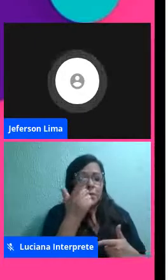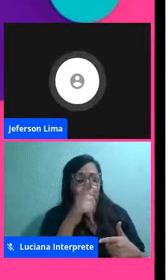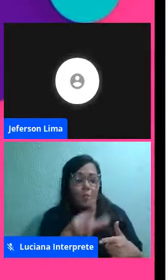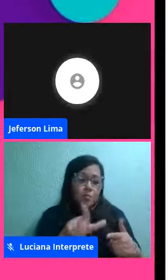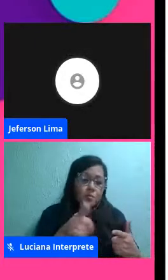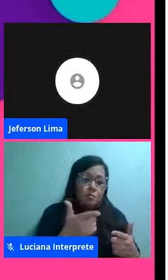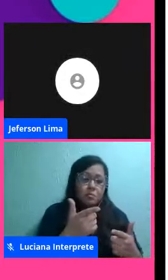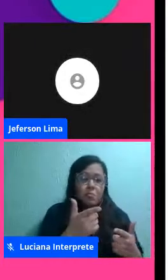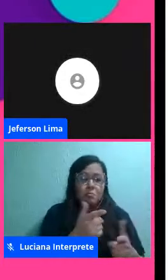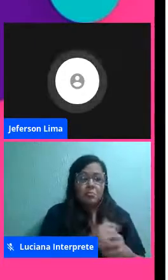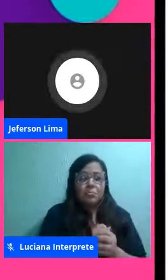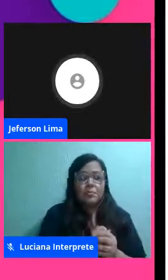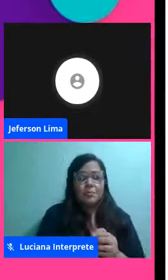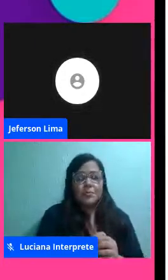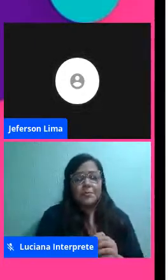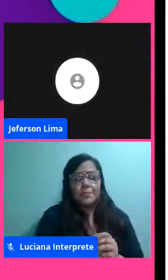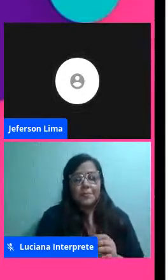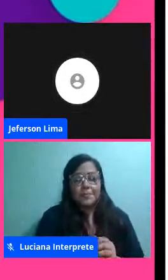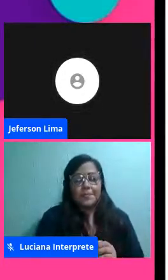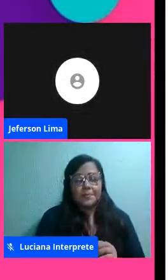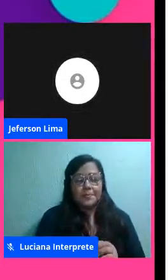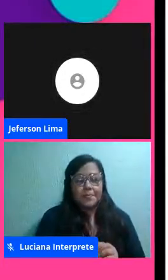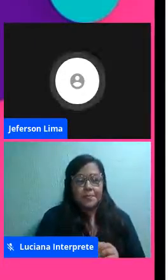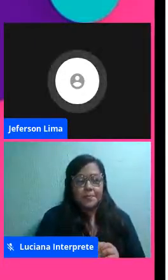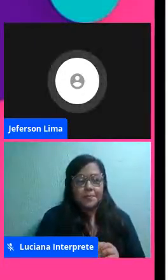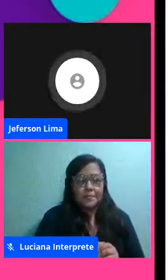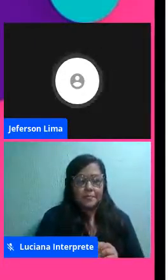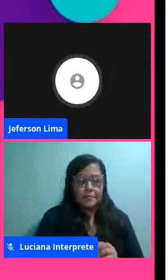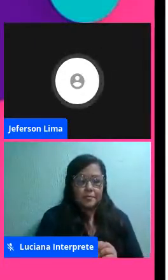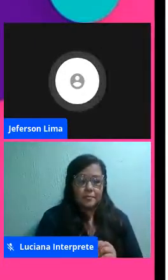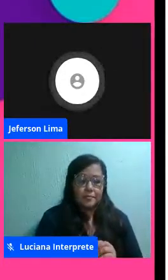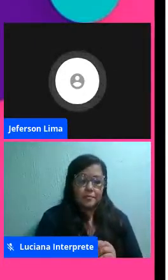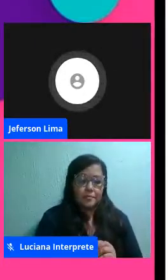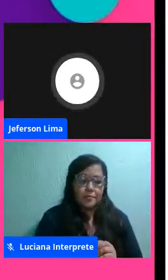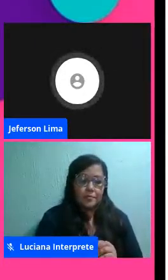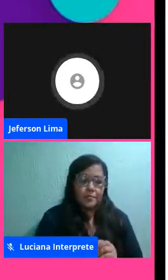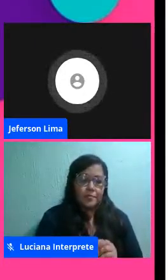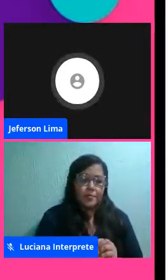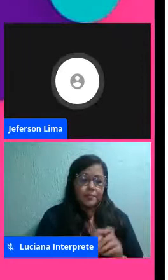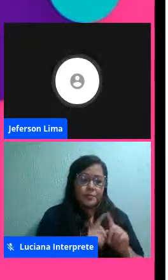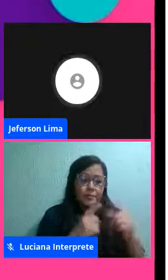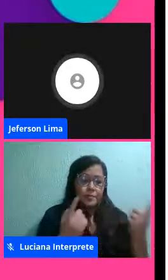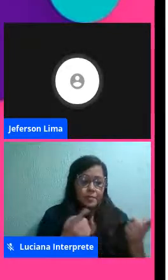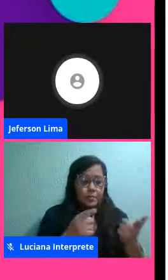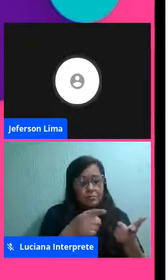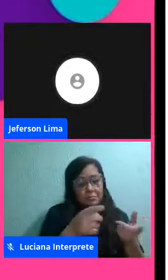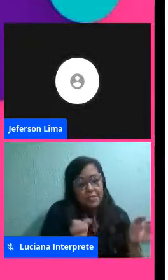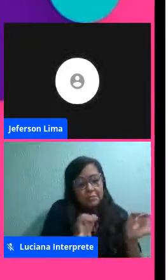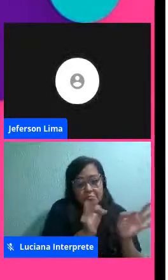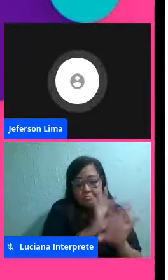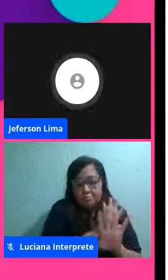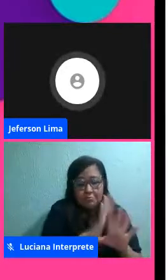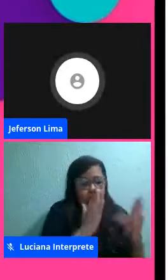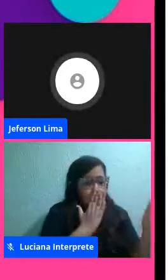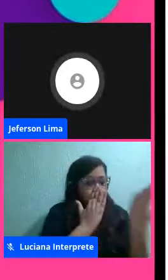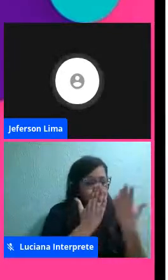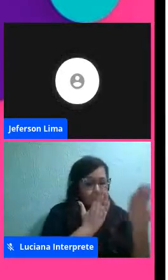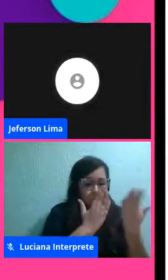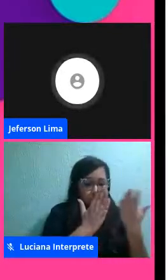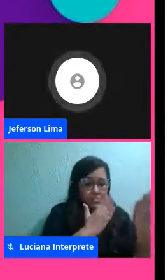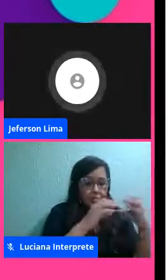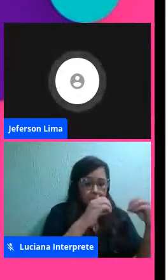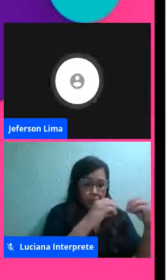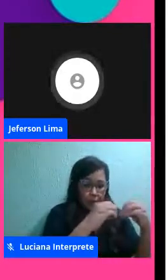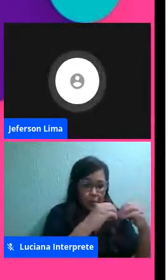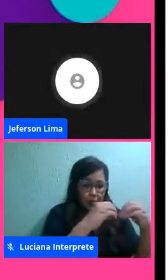beleza, anteriormente. Tranquilo? E, bem, isso meio que encerra a nossa comparação entre Arduino